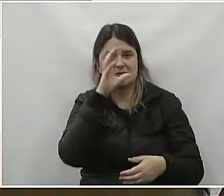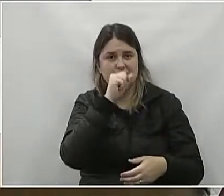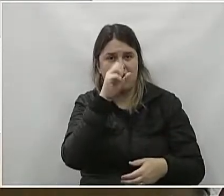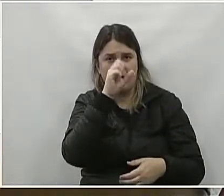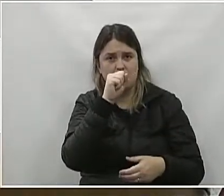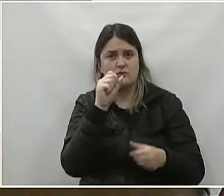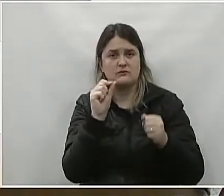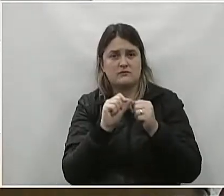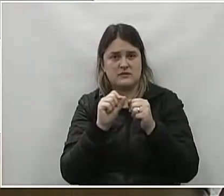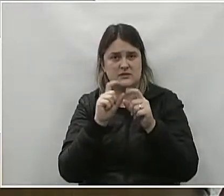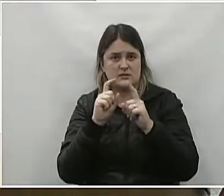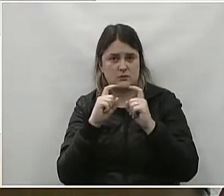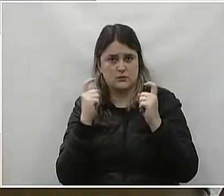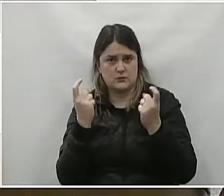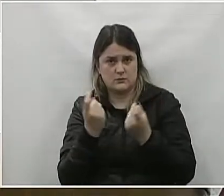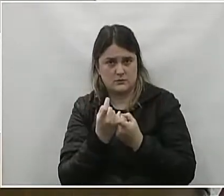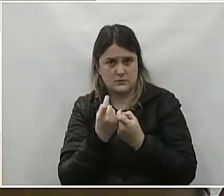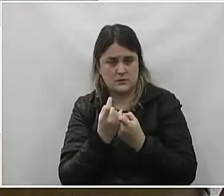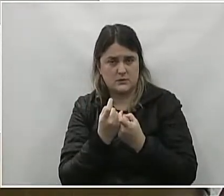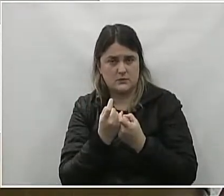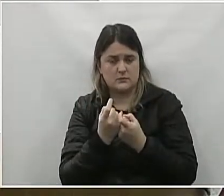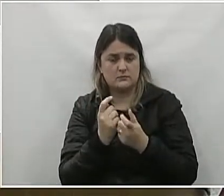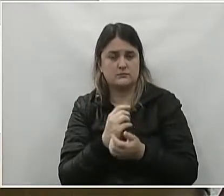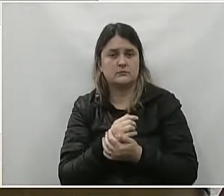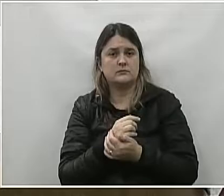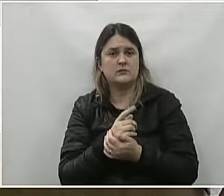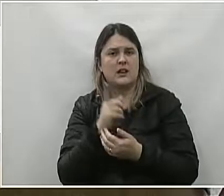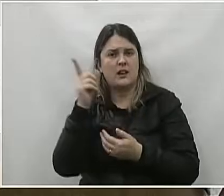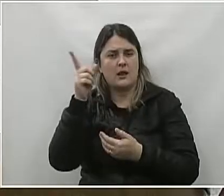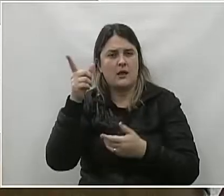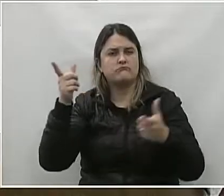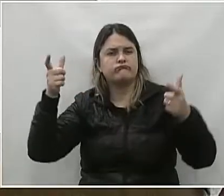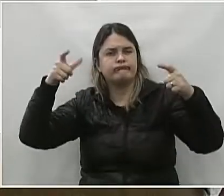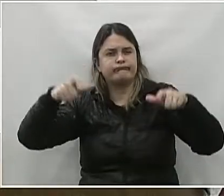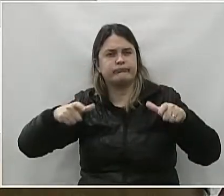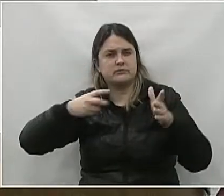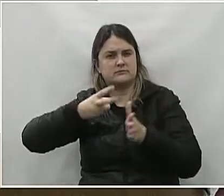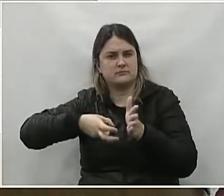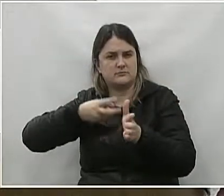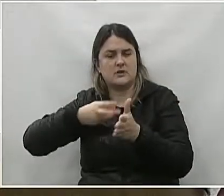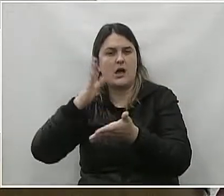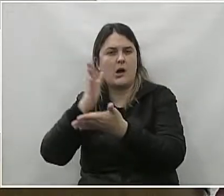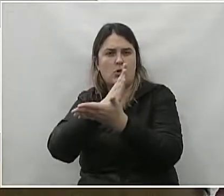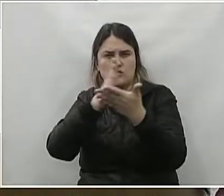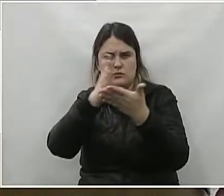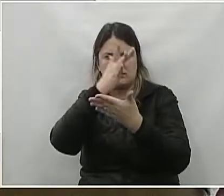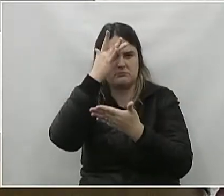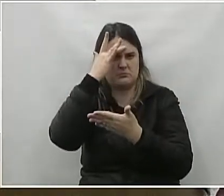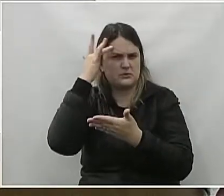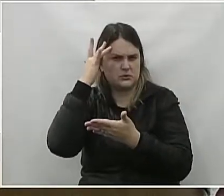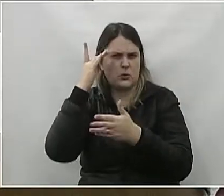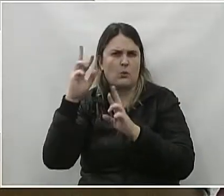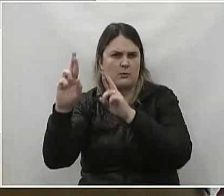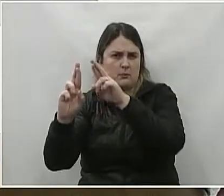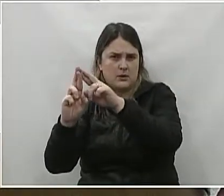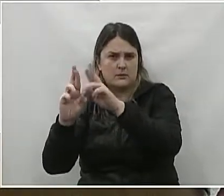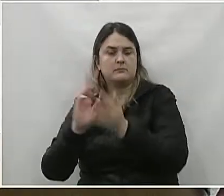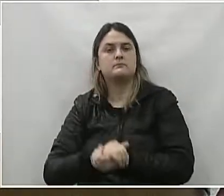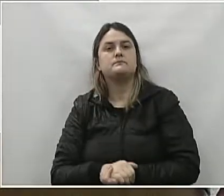tivemos uma reunião ali no campo do Ferroviário, com algumas representantes